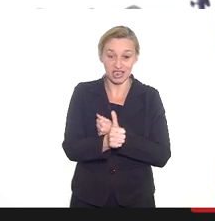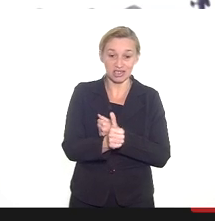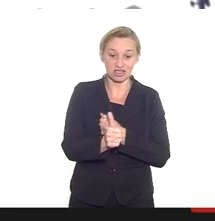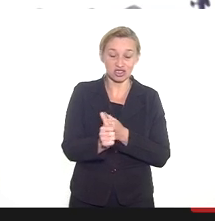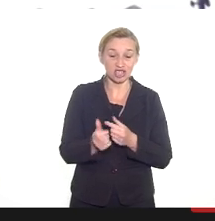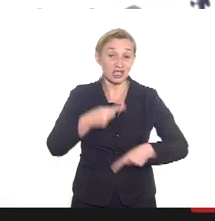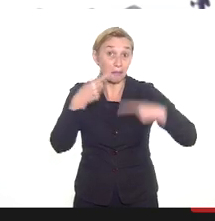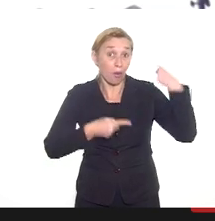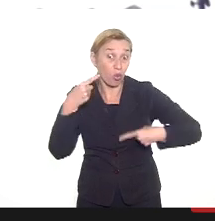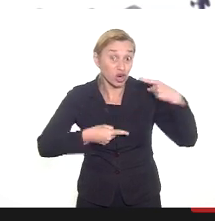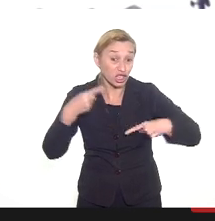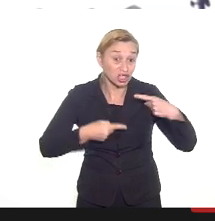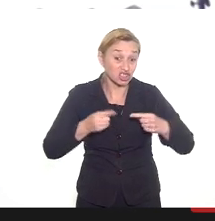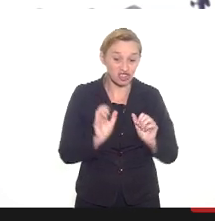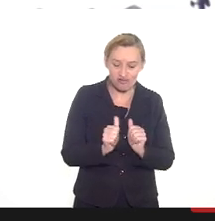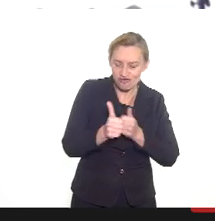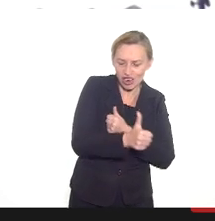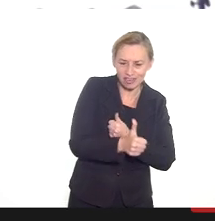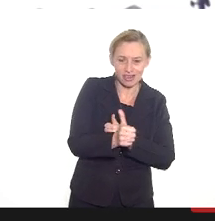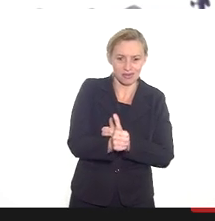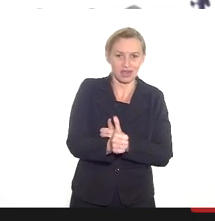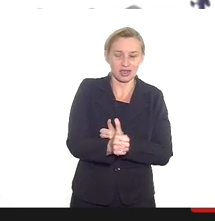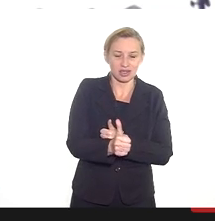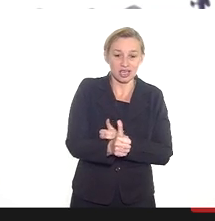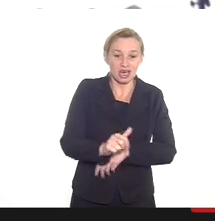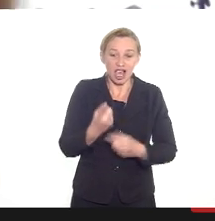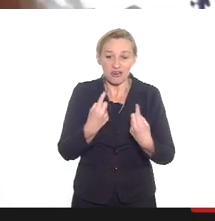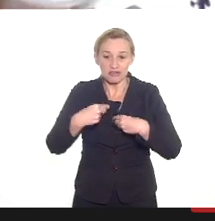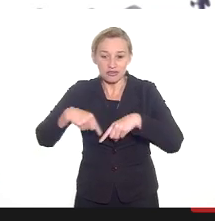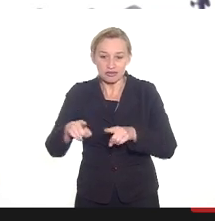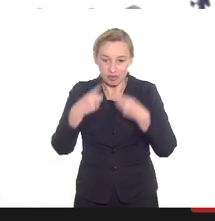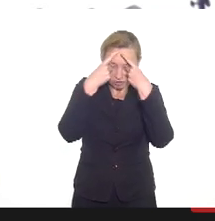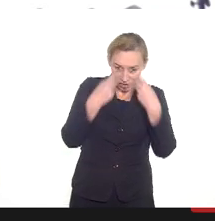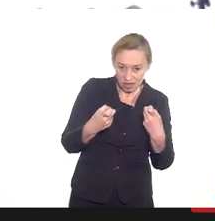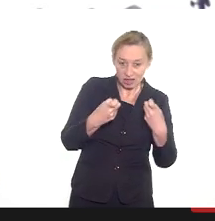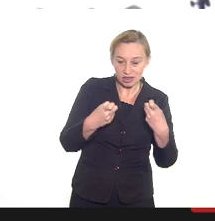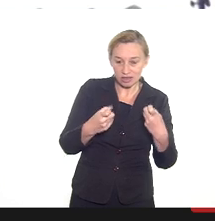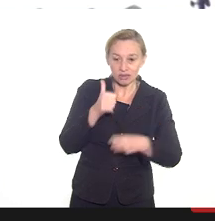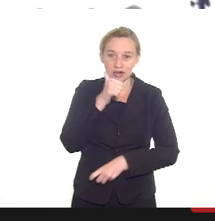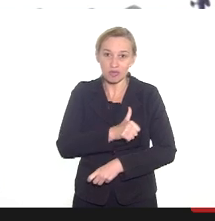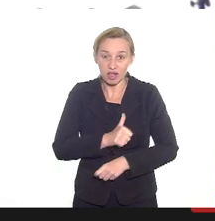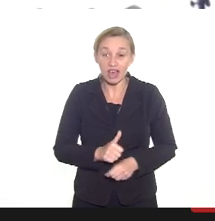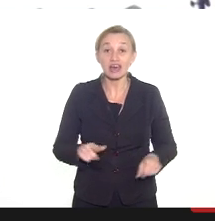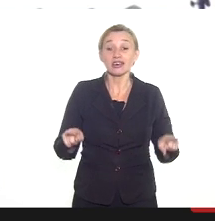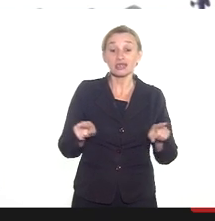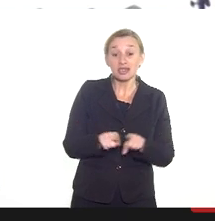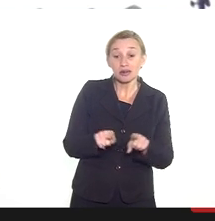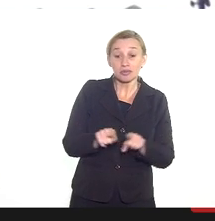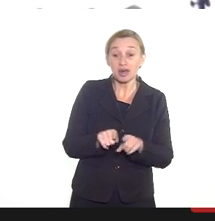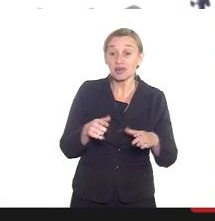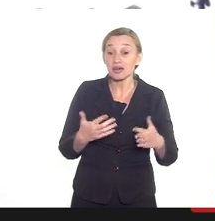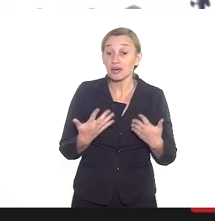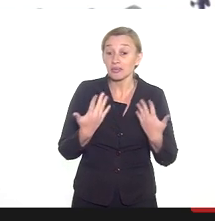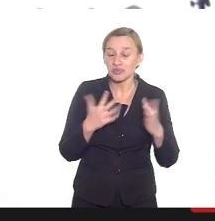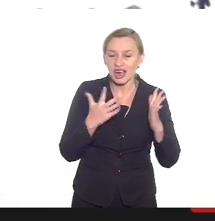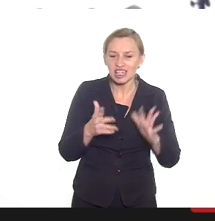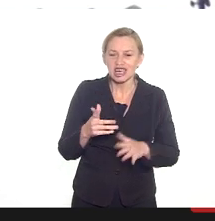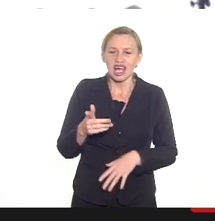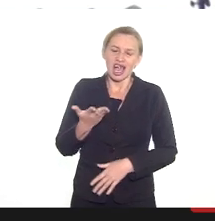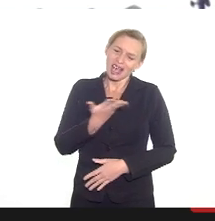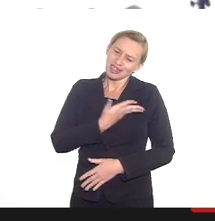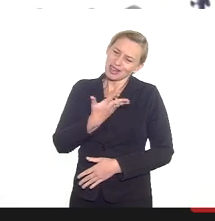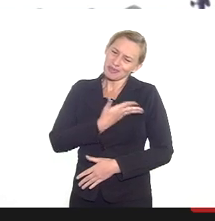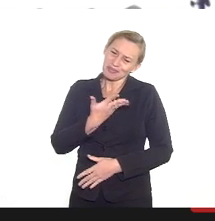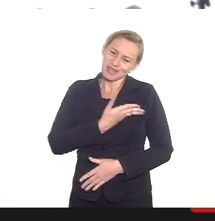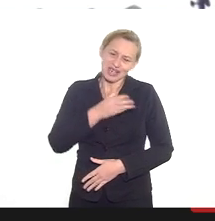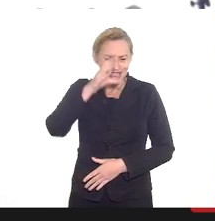dessa política de enfrentamento à violência contra a mulher. Quero saudar a tia Ju, minha querida amiga,